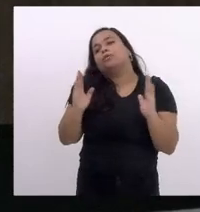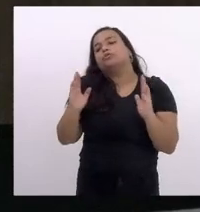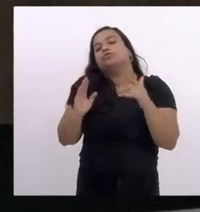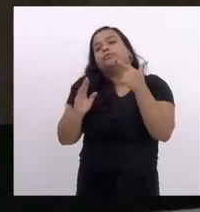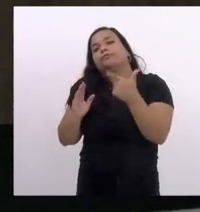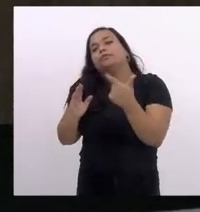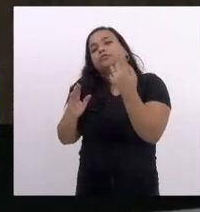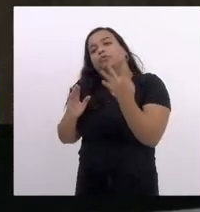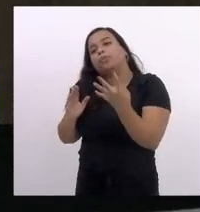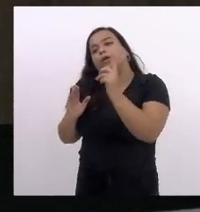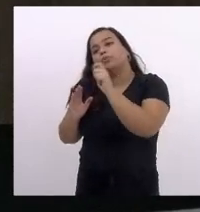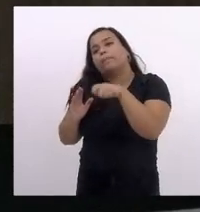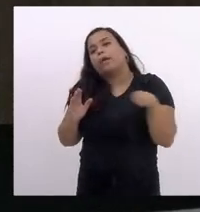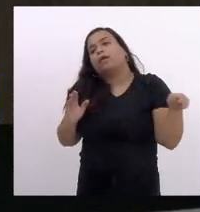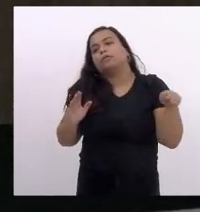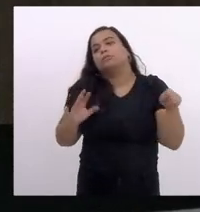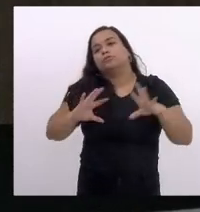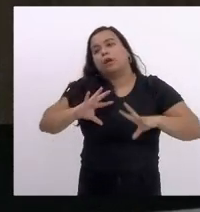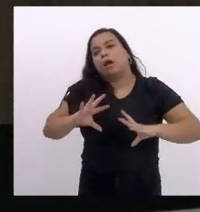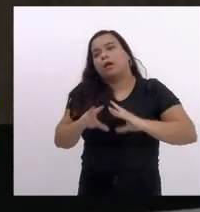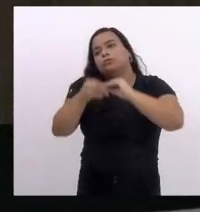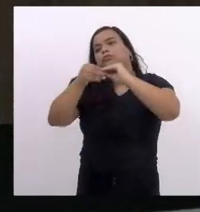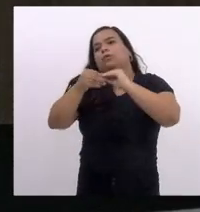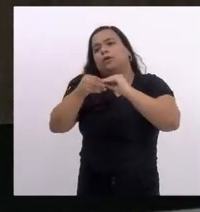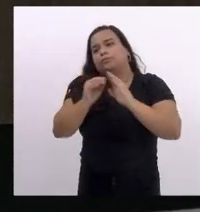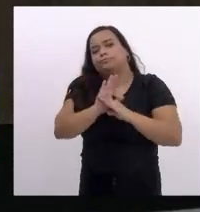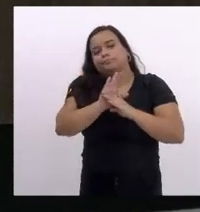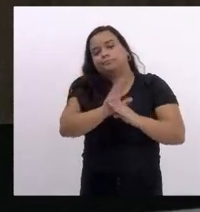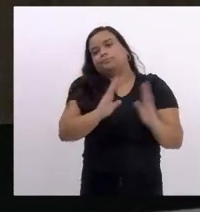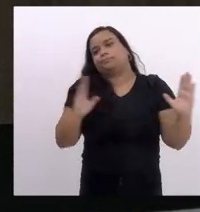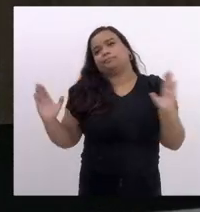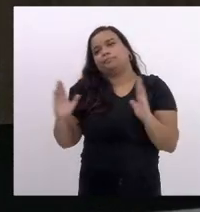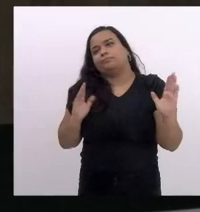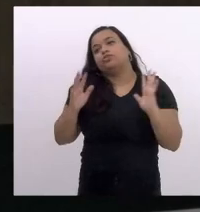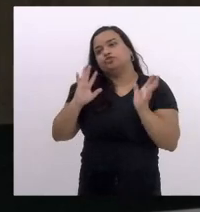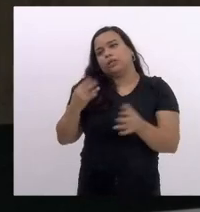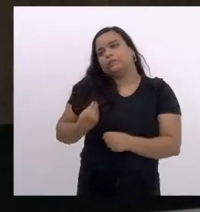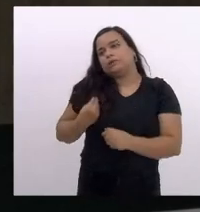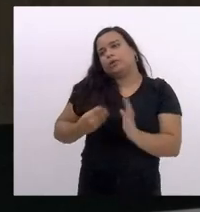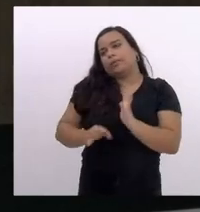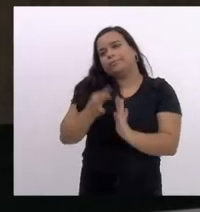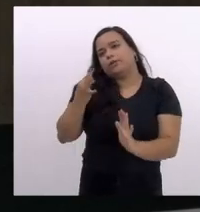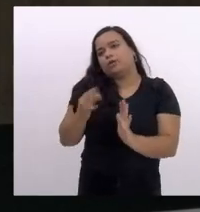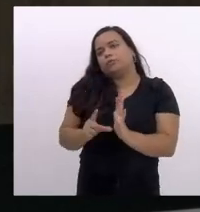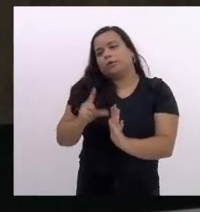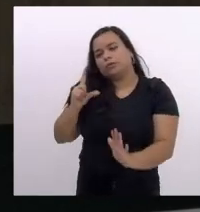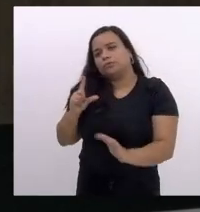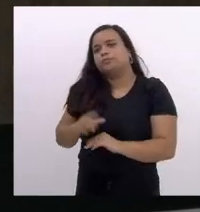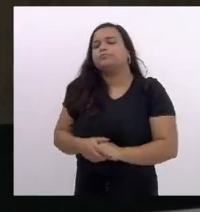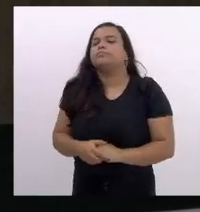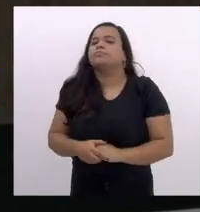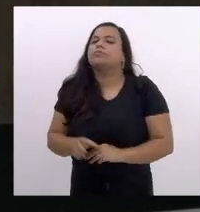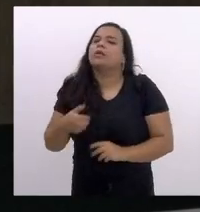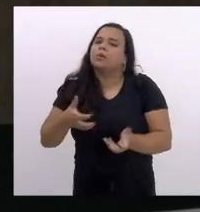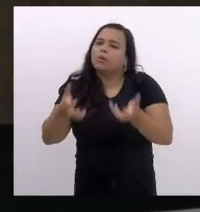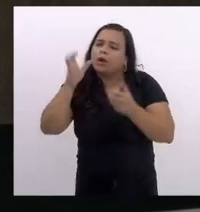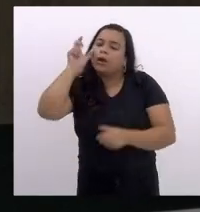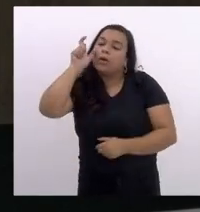como prazo adicional aos contratos existentes. Senhor presidente, eu quero fazer uma